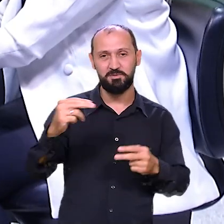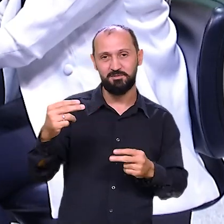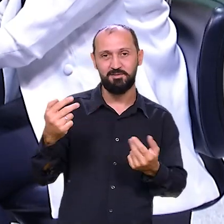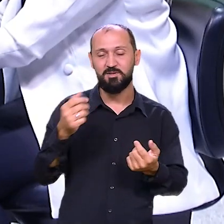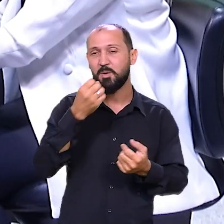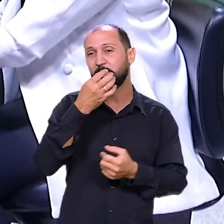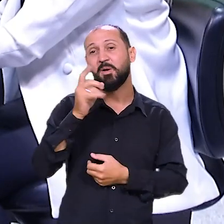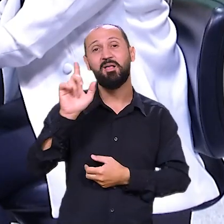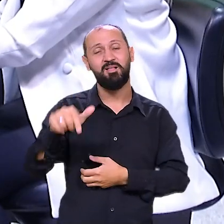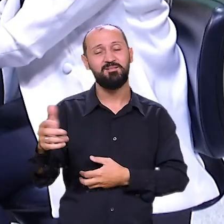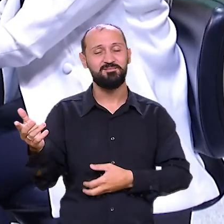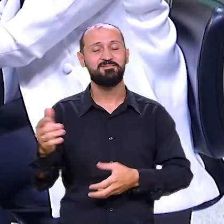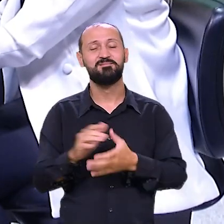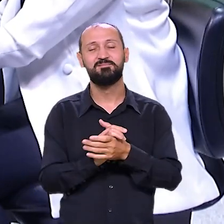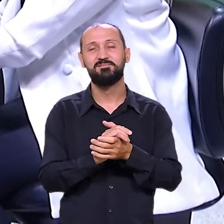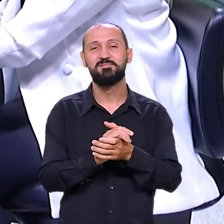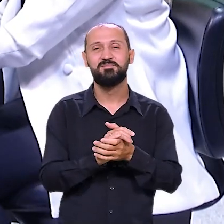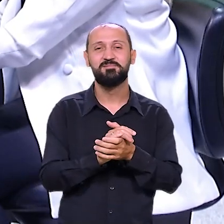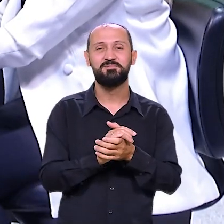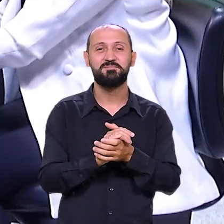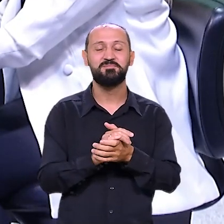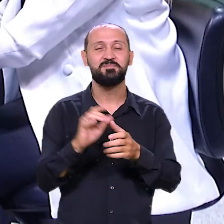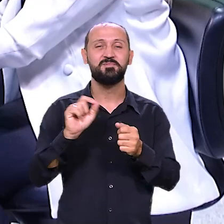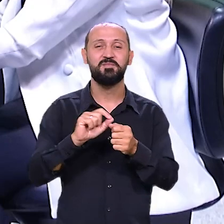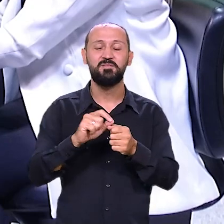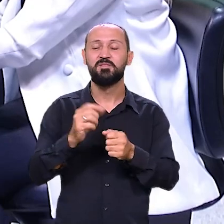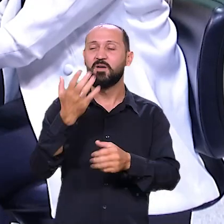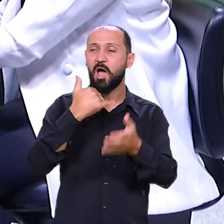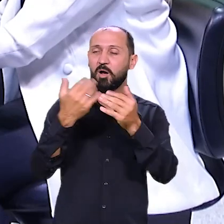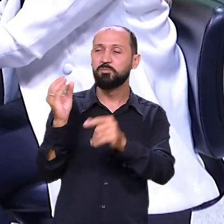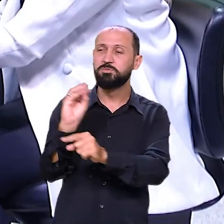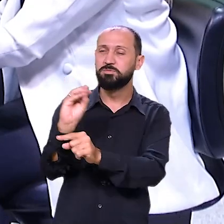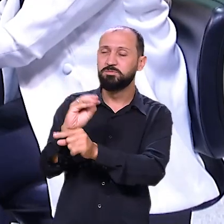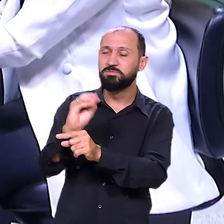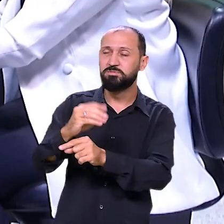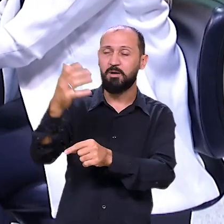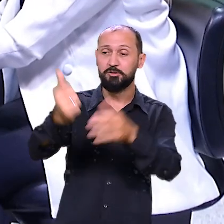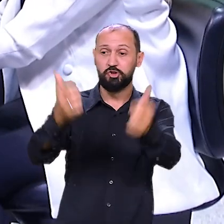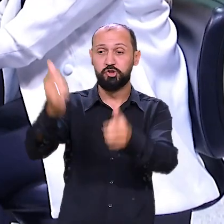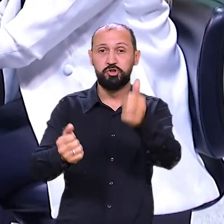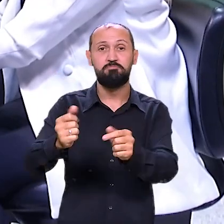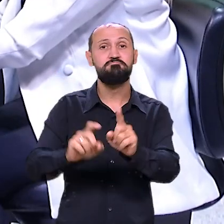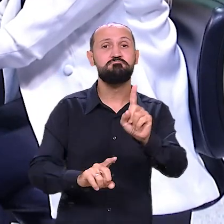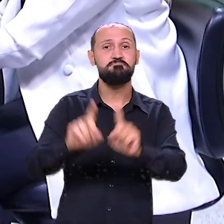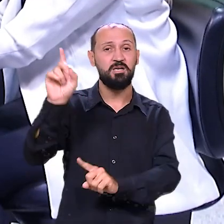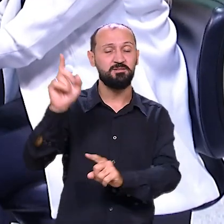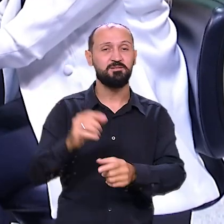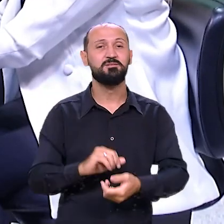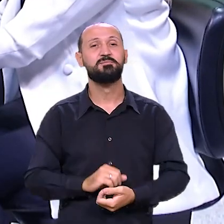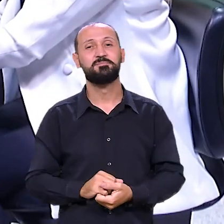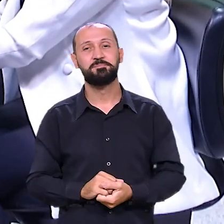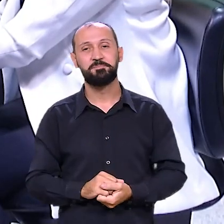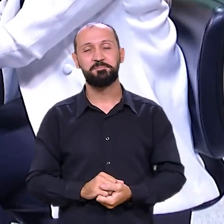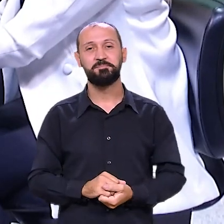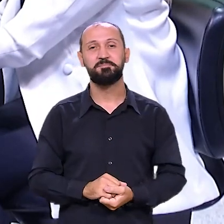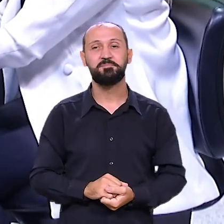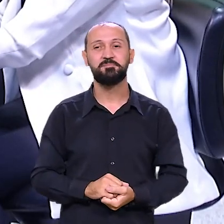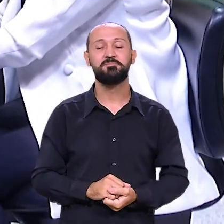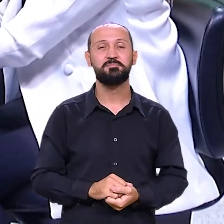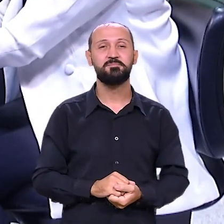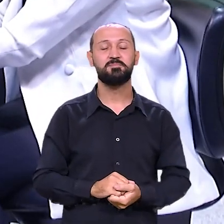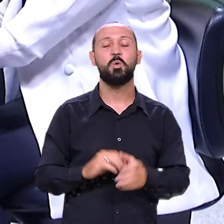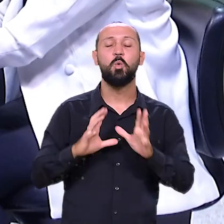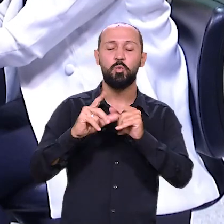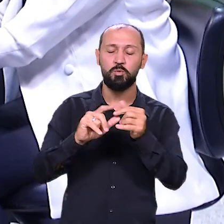genética boa, é isso. Você dá mais alimento, ela produz mais leite. Então,